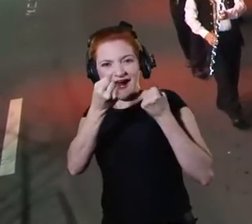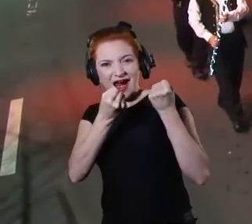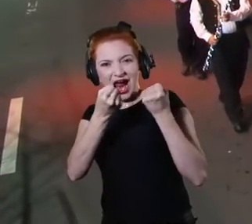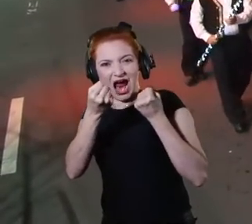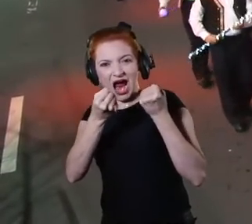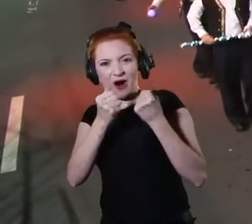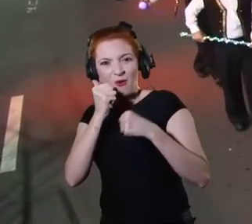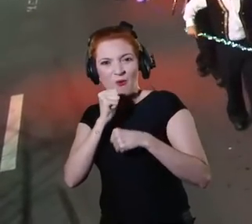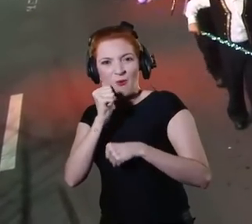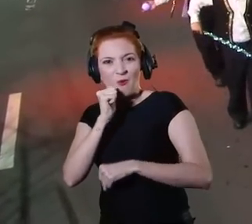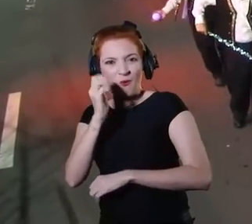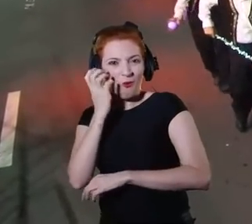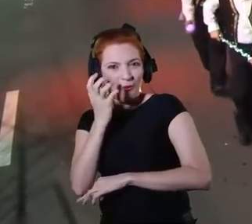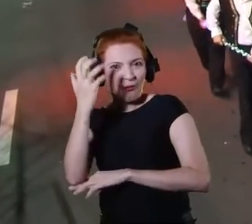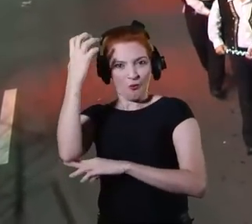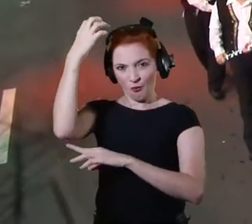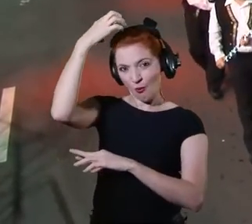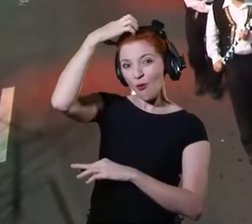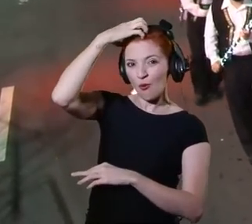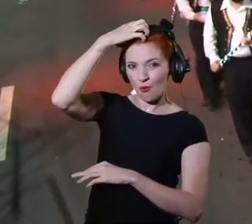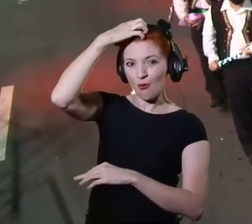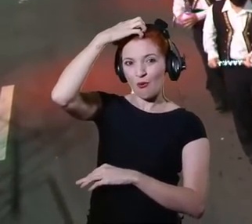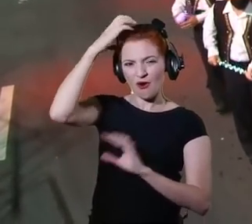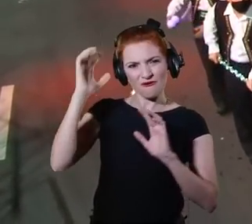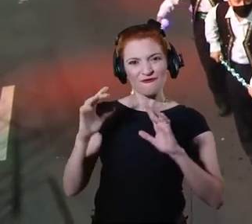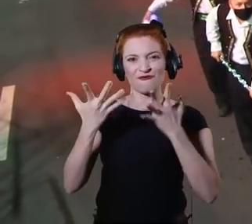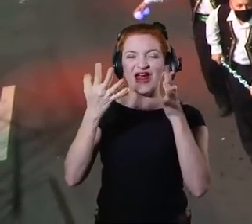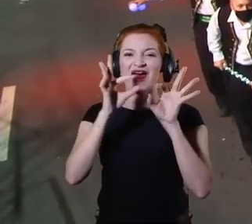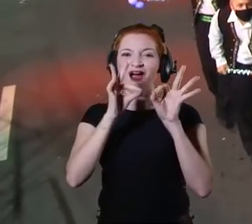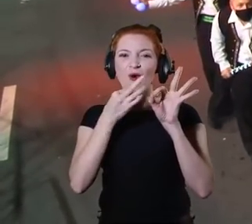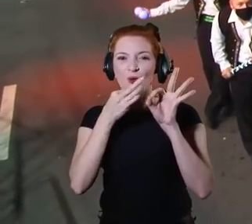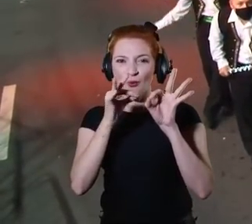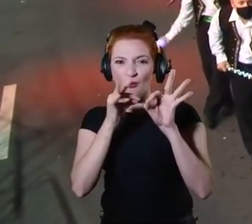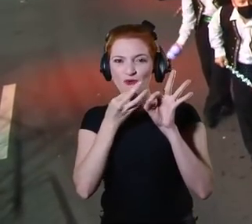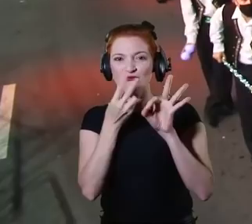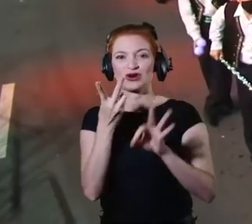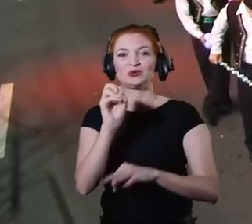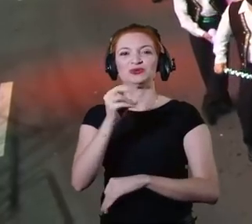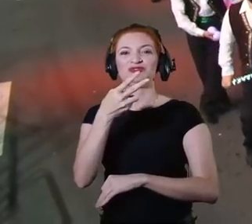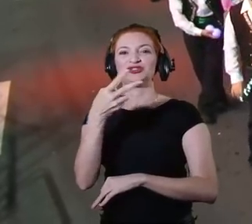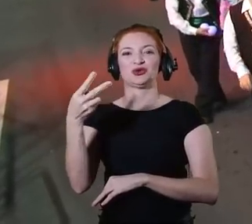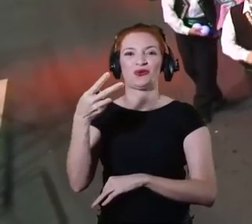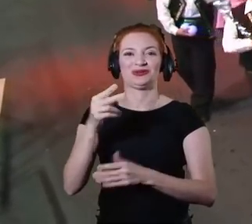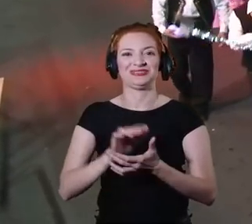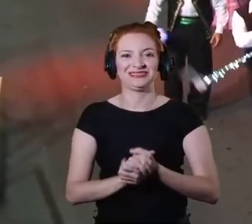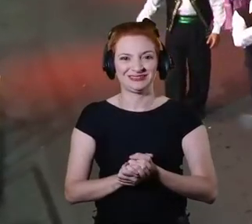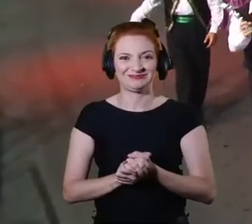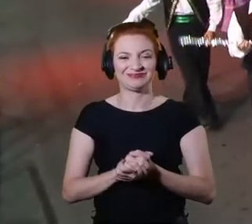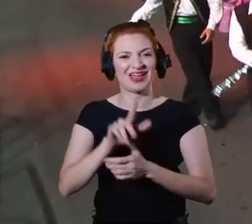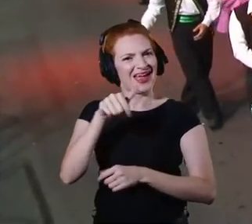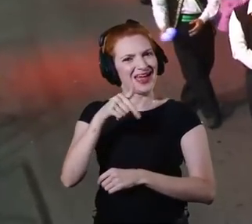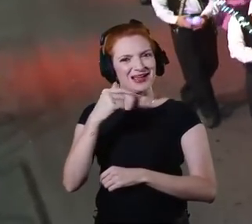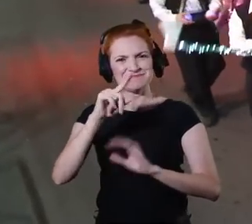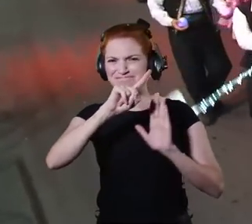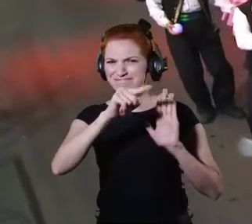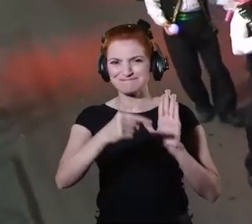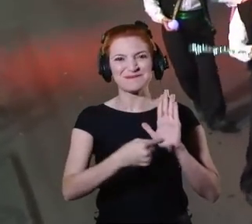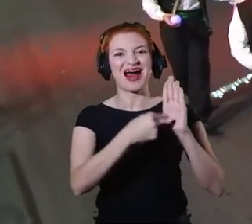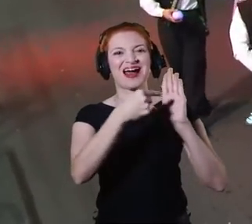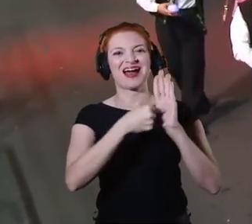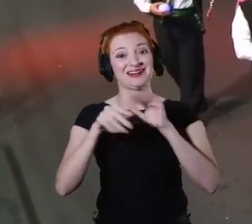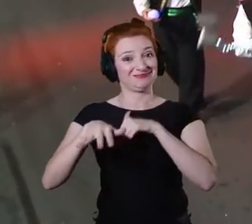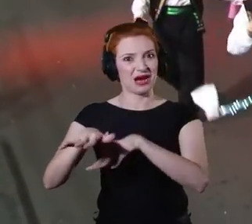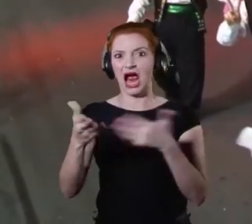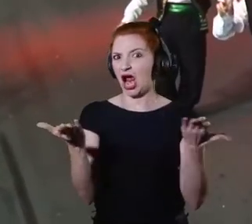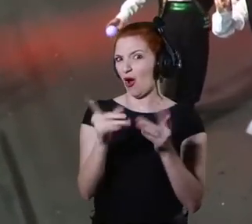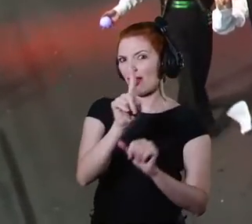das soberanas da Festa Nacional da Uva 2022. que vai ser o ápice também desse desfile, que não acaba